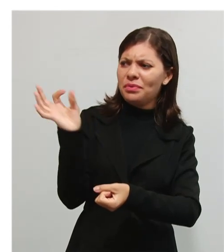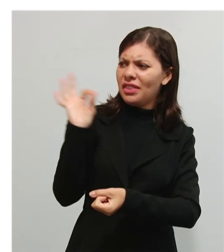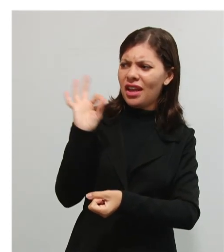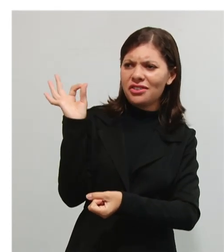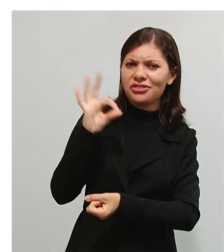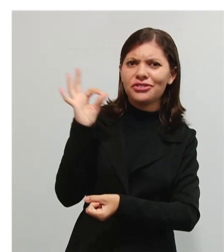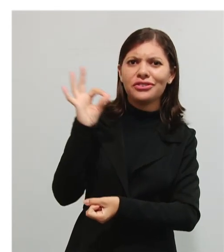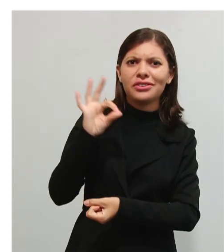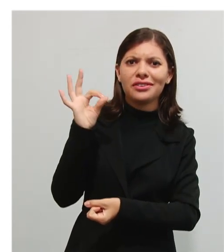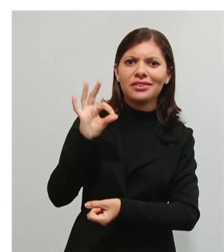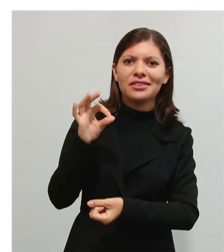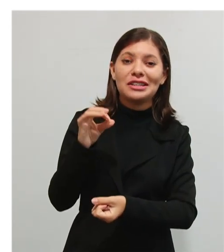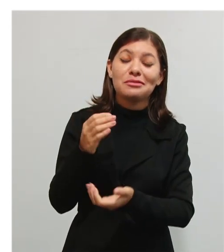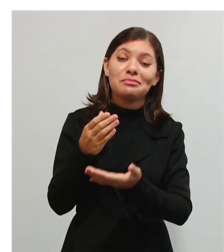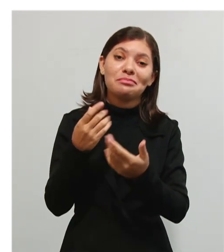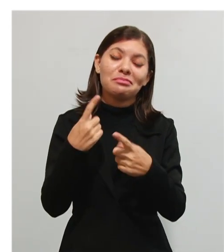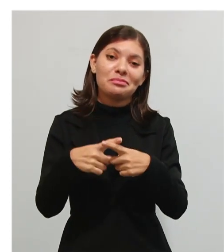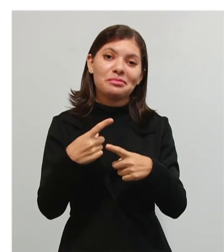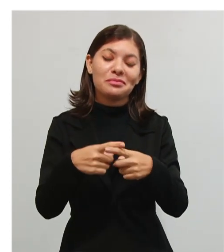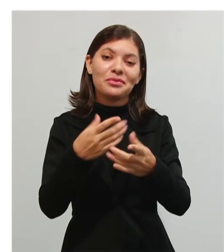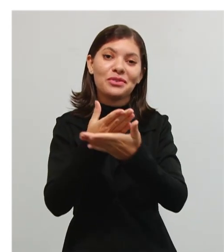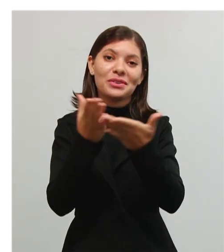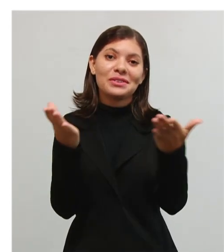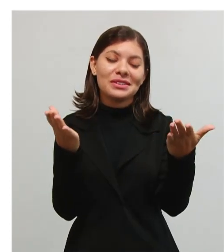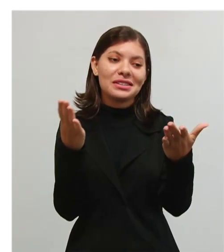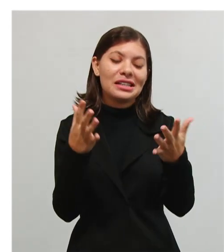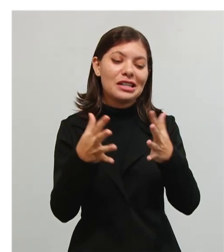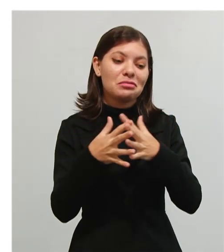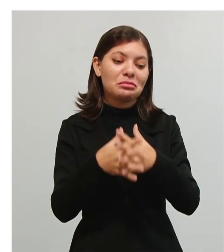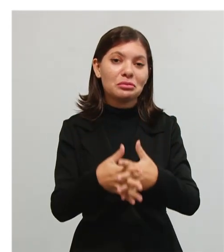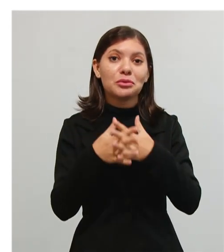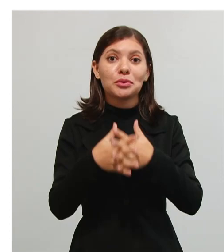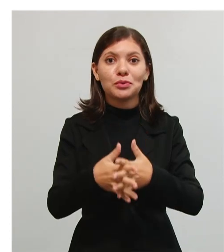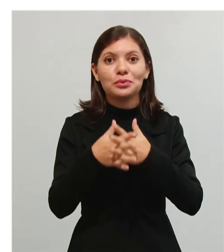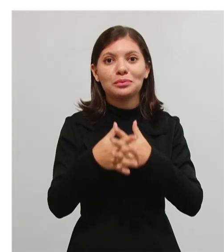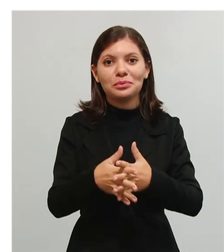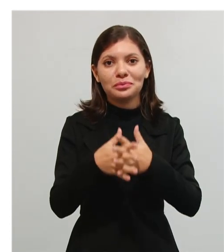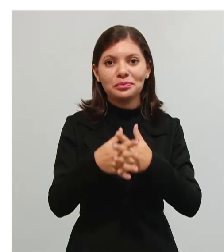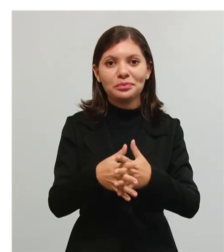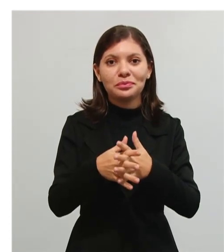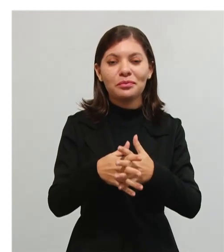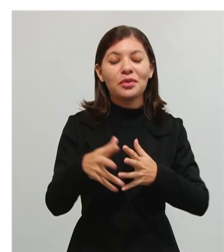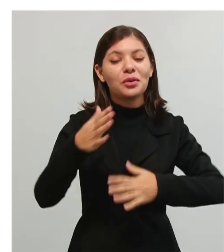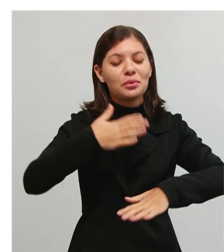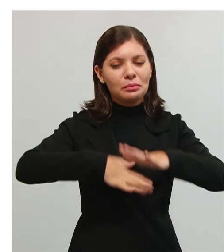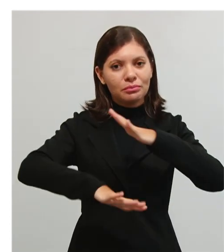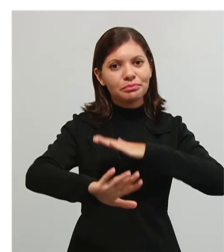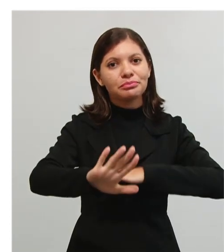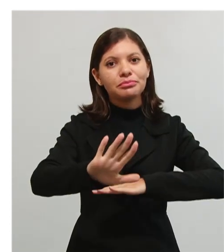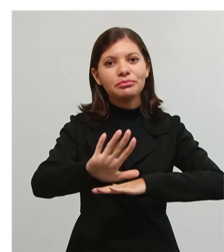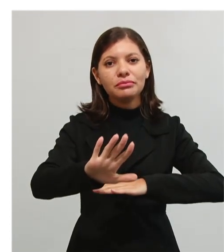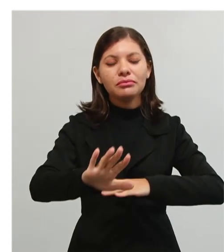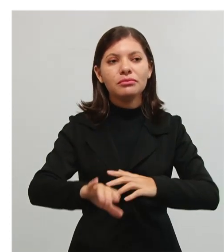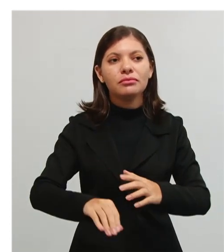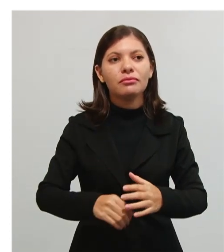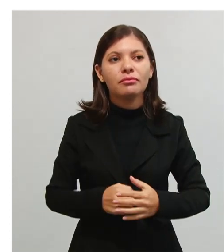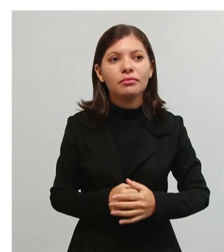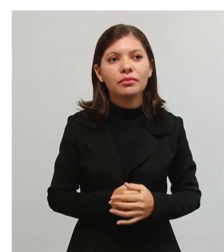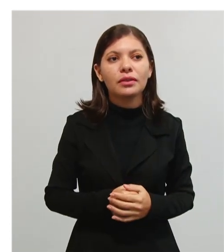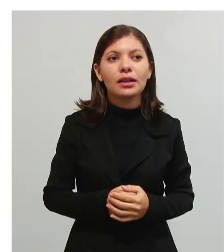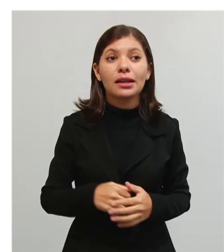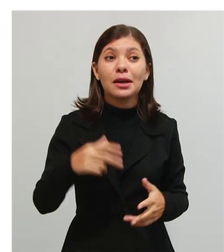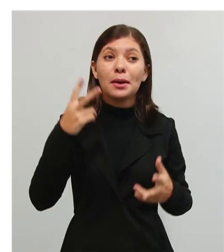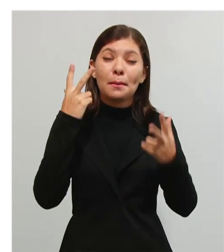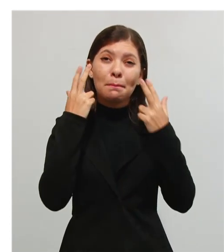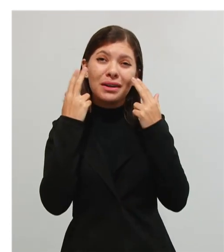você se confundiu ali no momento da cobrança. Então, pessoal, muito cuidado com isso, tá bom? Pode